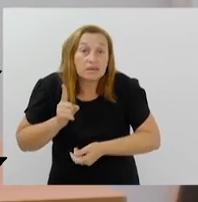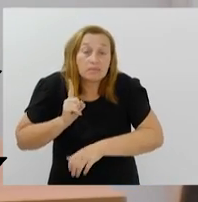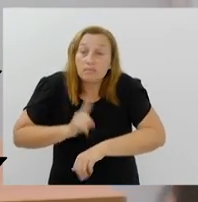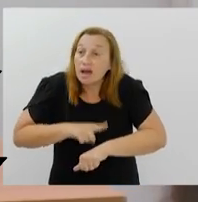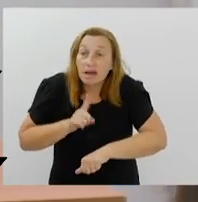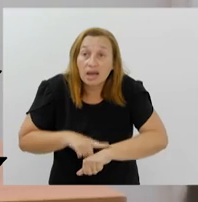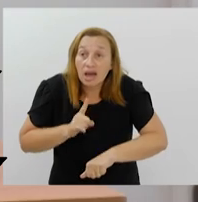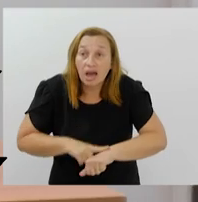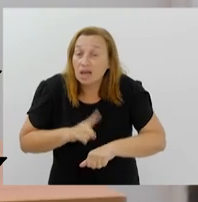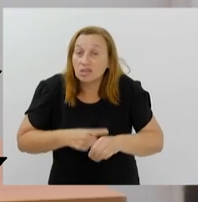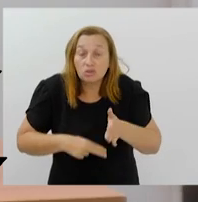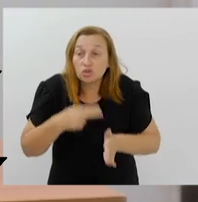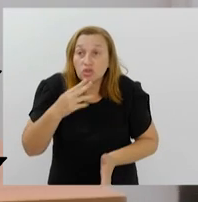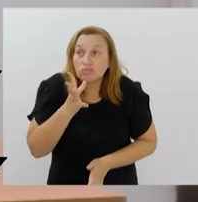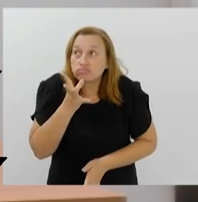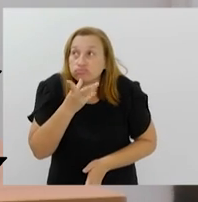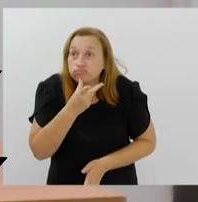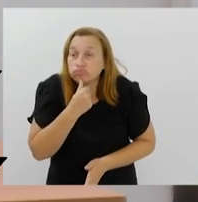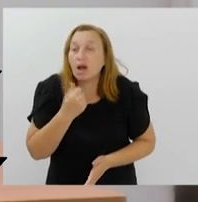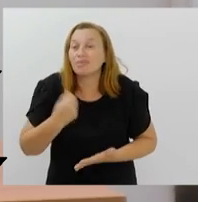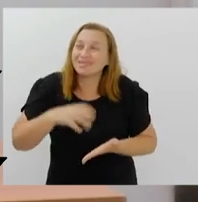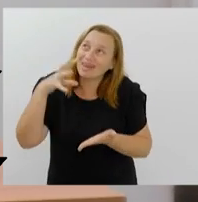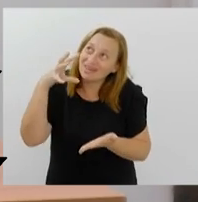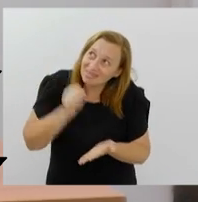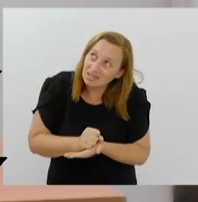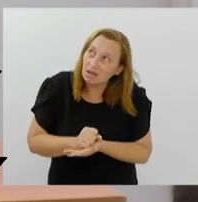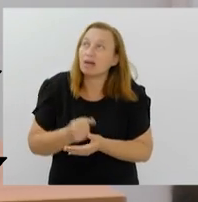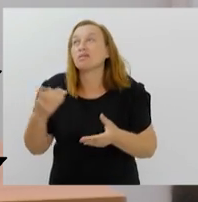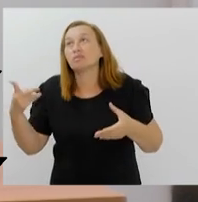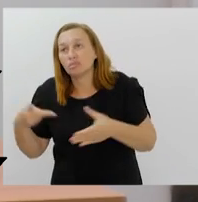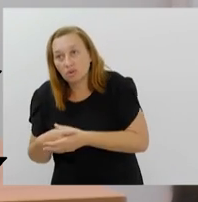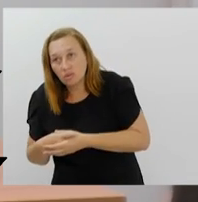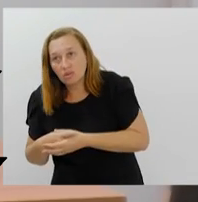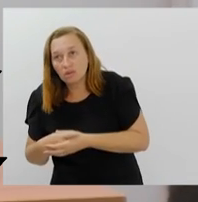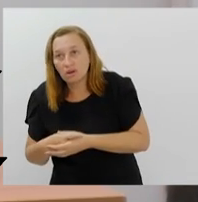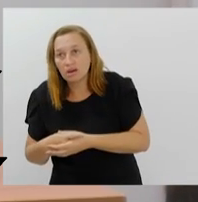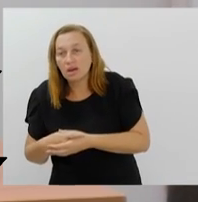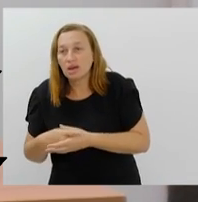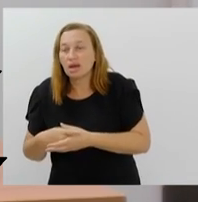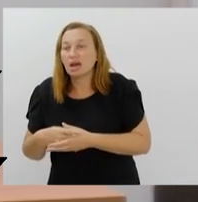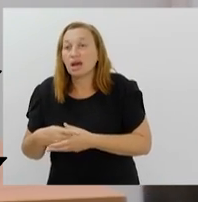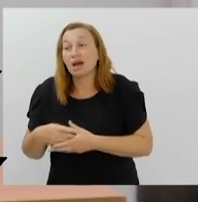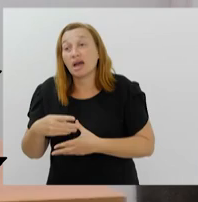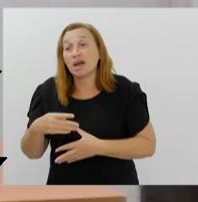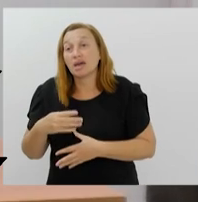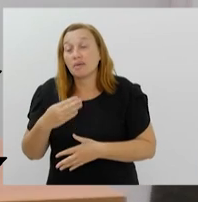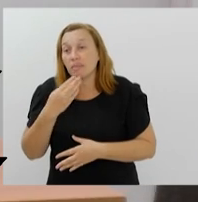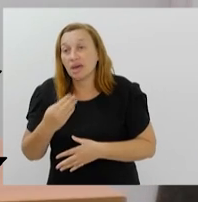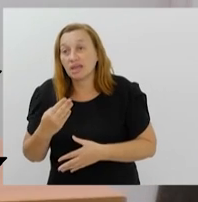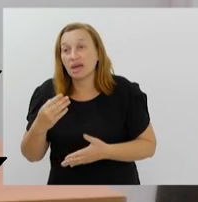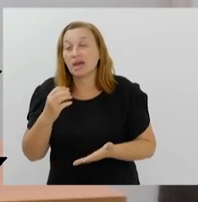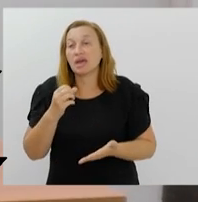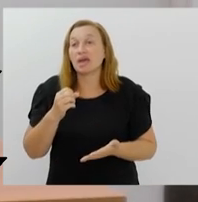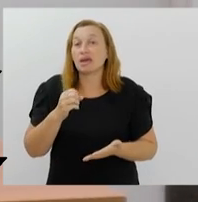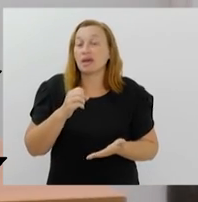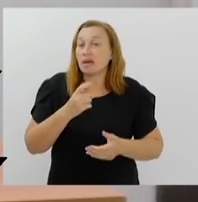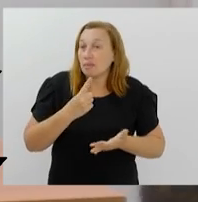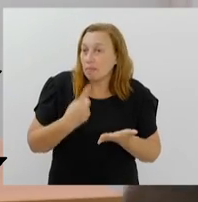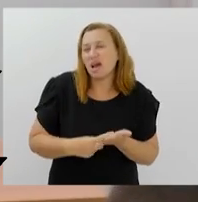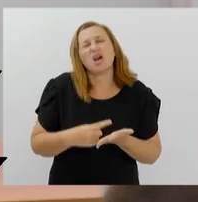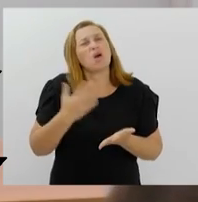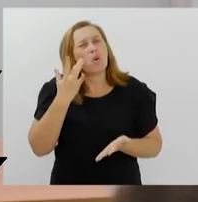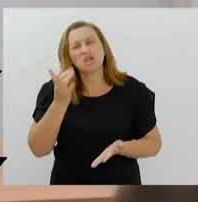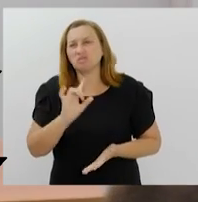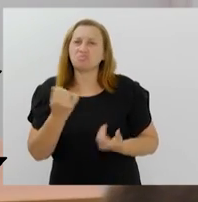demora aí precisa registrar no Procom o Procom aciona e é marcado acho que não haveria necessidade disso aprovação